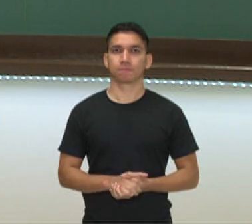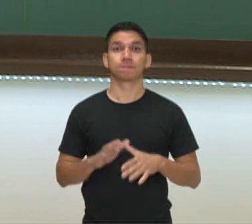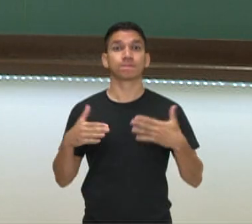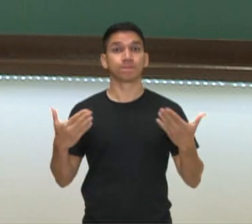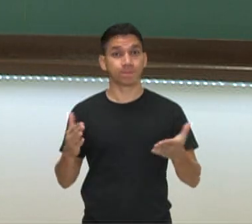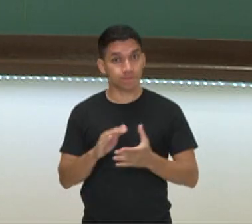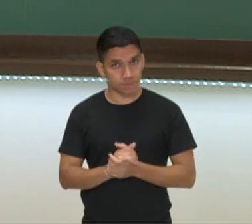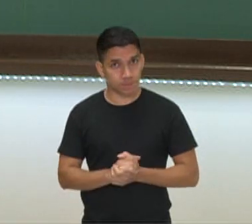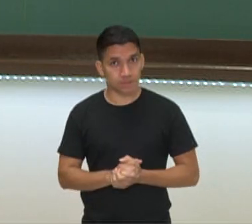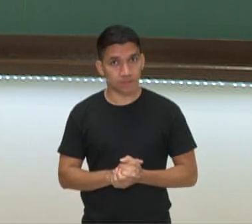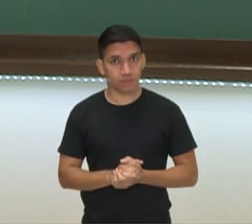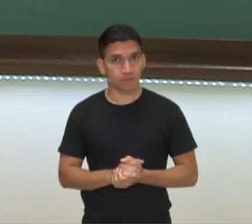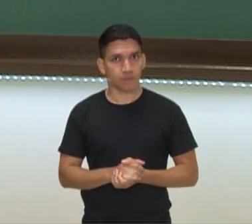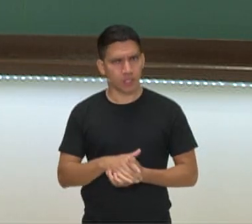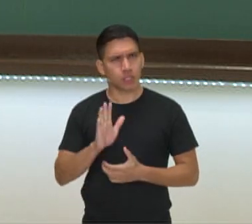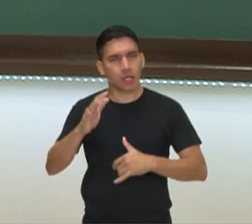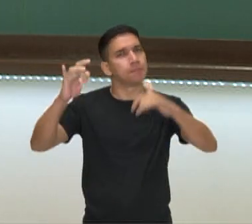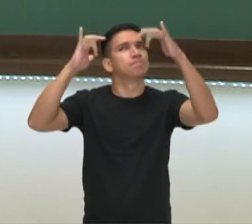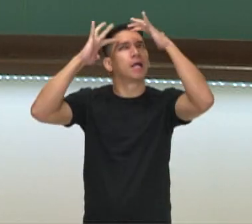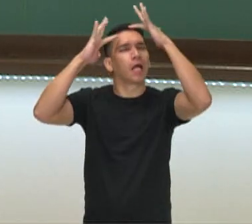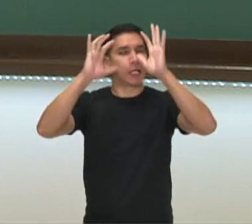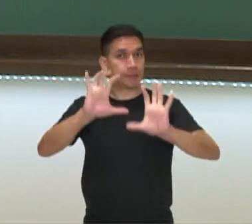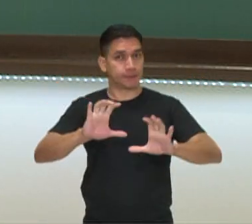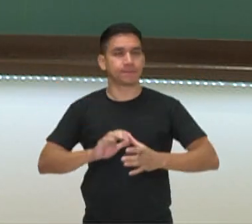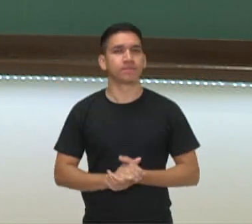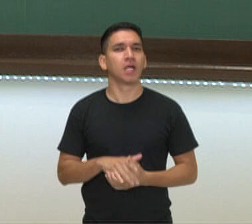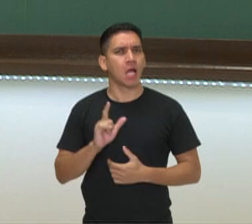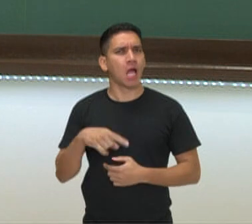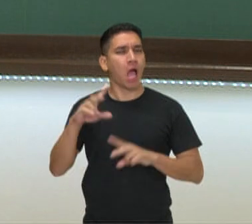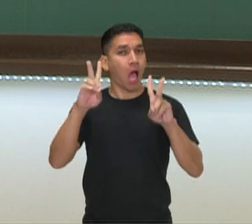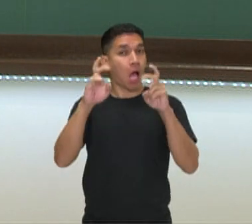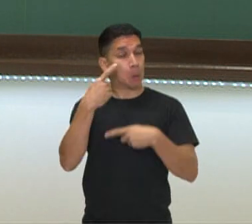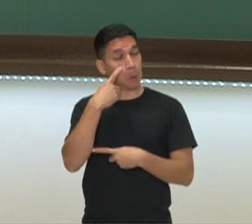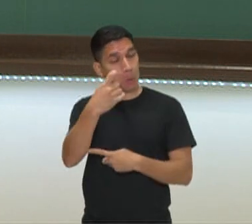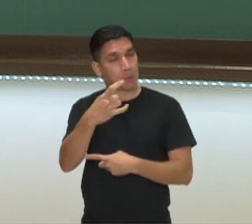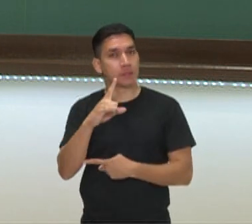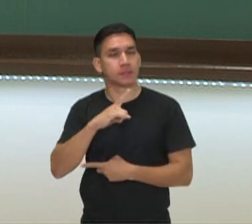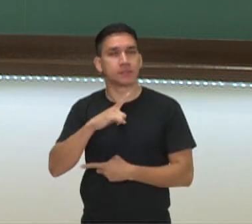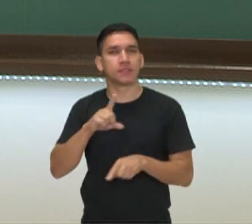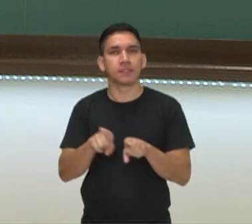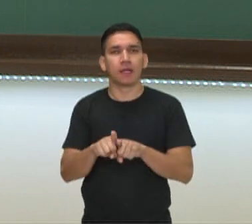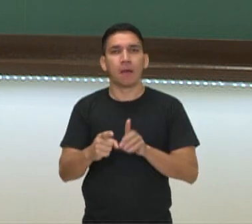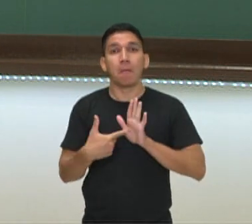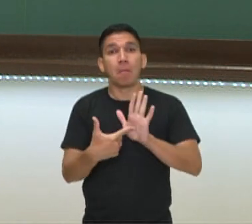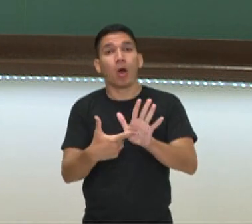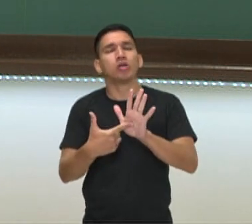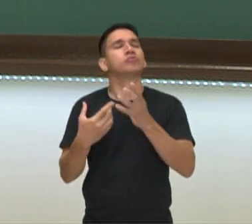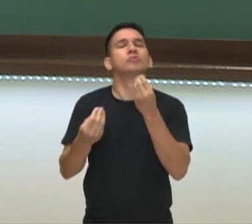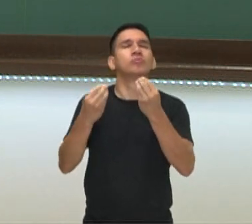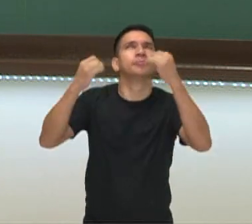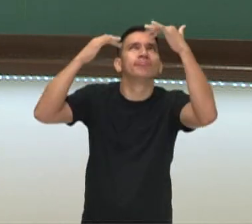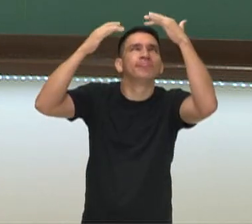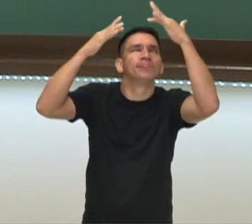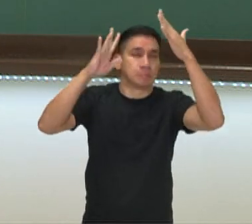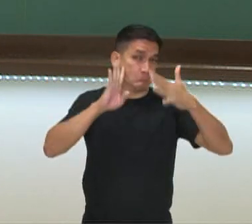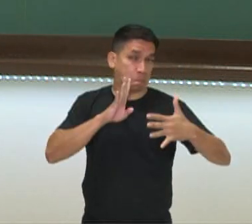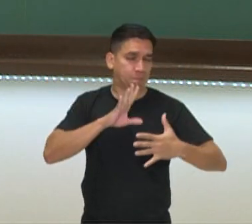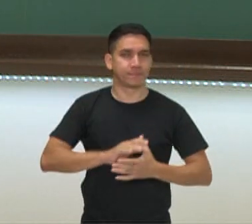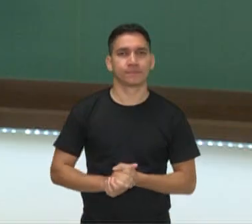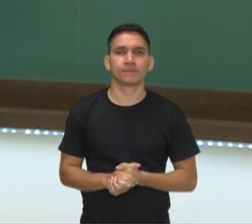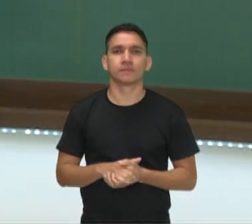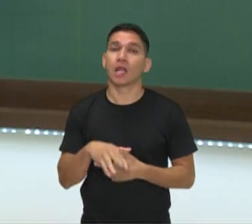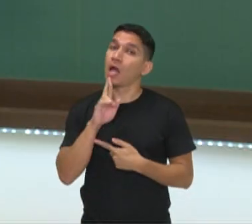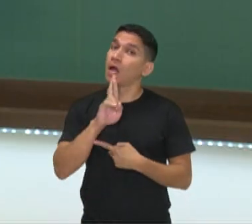E aí, pessoal, pensaram nessa aqui? É uma questão interessante, né, que traz também um grau de reflexão bacana. A